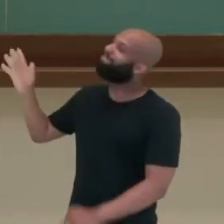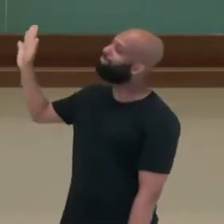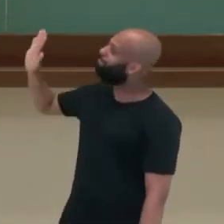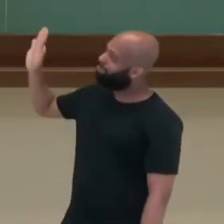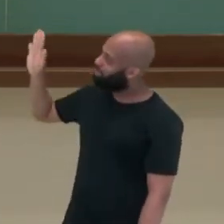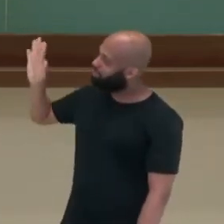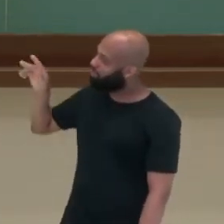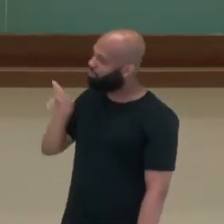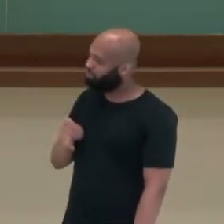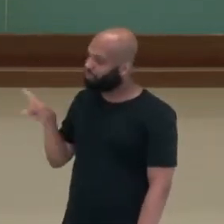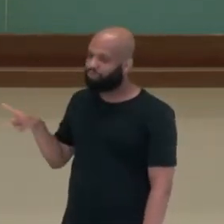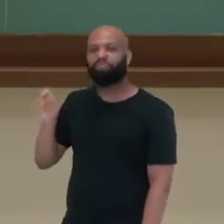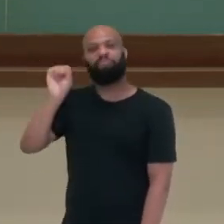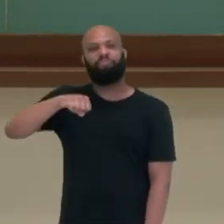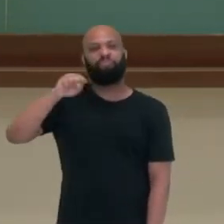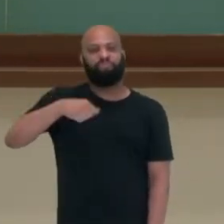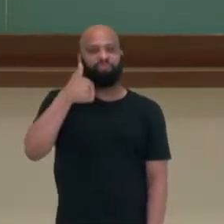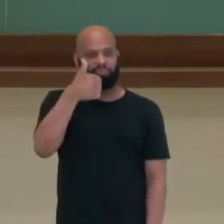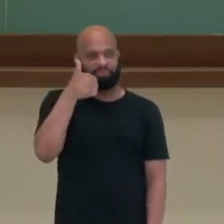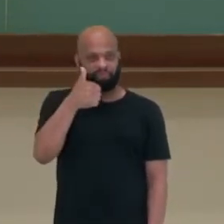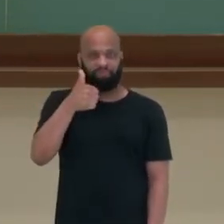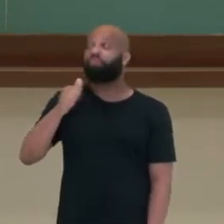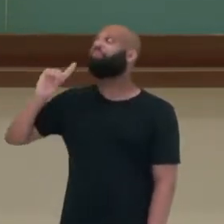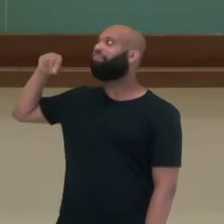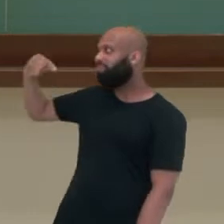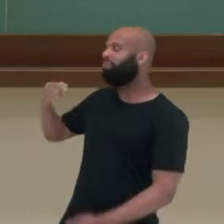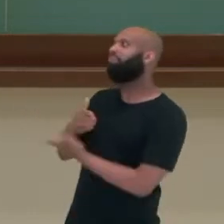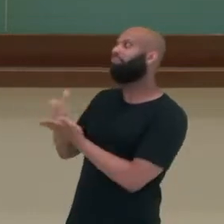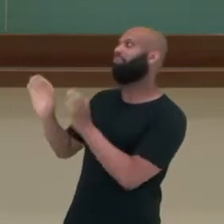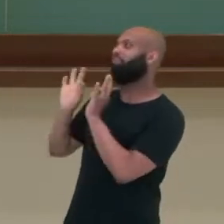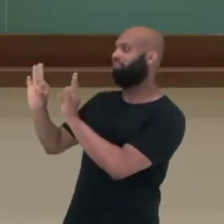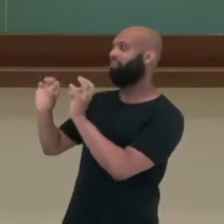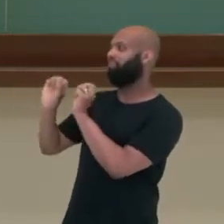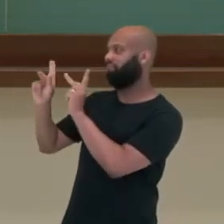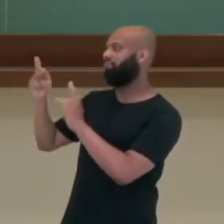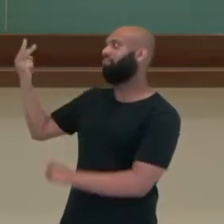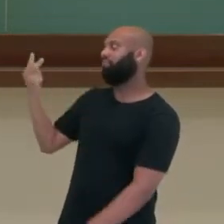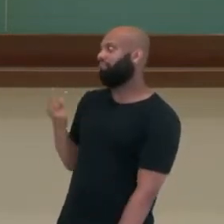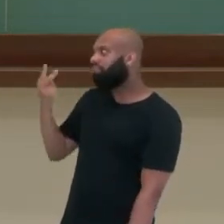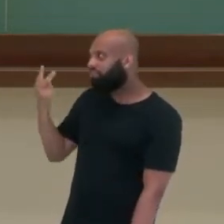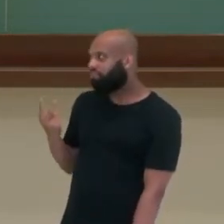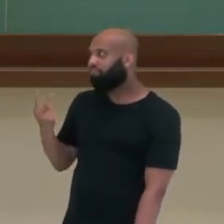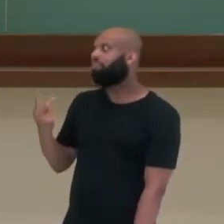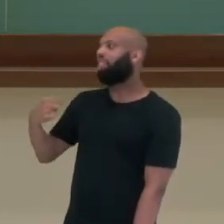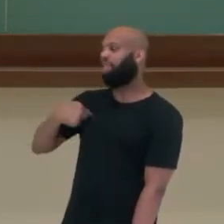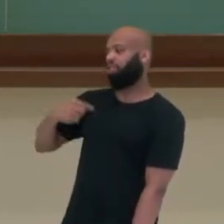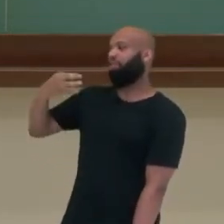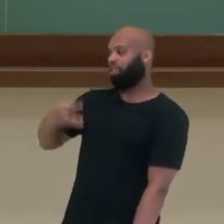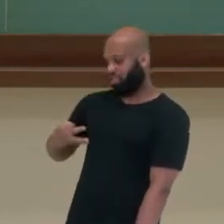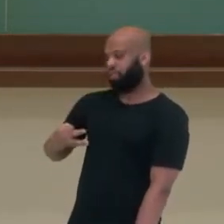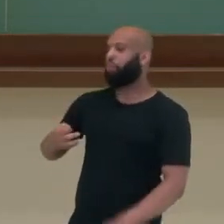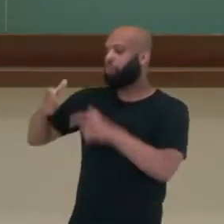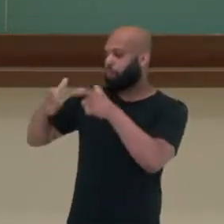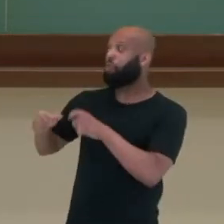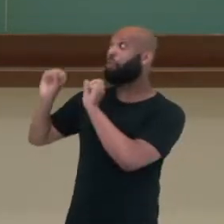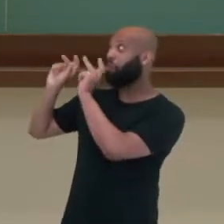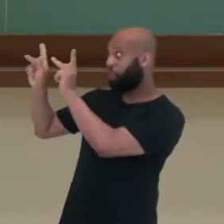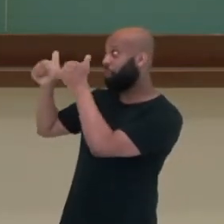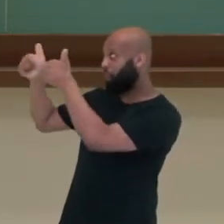Natan. Belezinha, Natan? Na próxima, vamos começar certinho aqui nós dois, hein? Eu aqui, você aí, né?